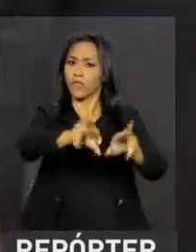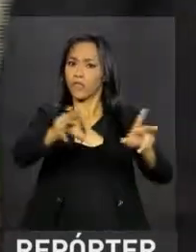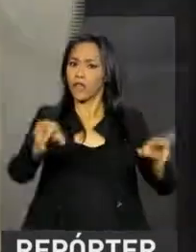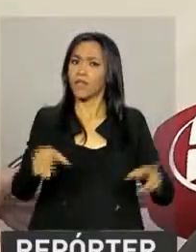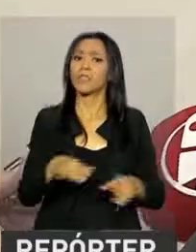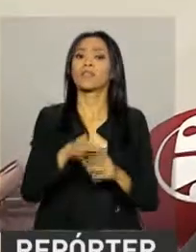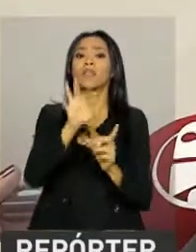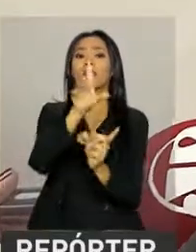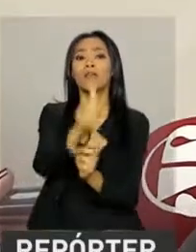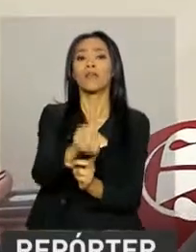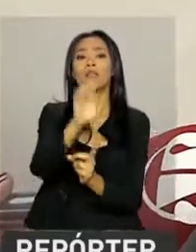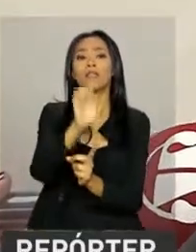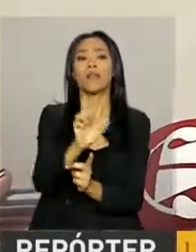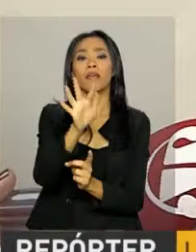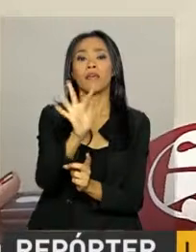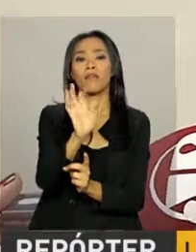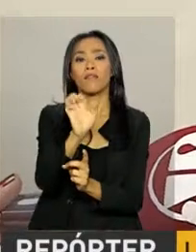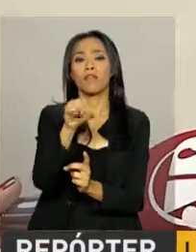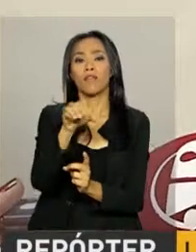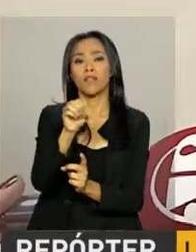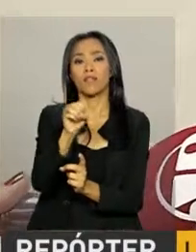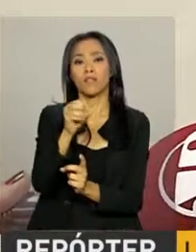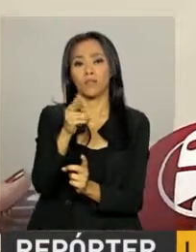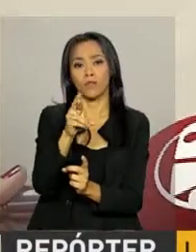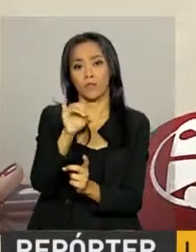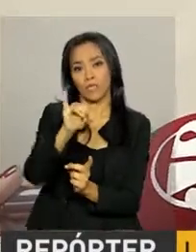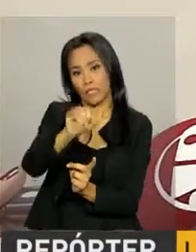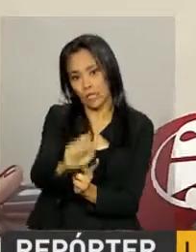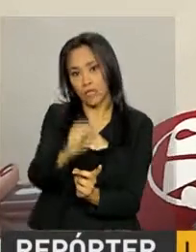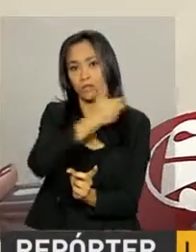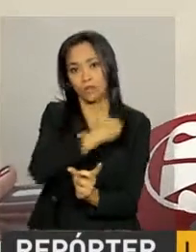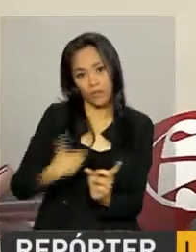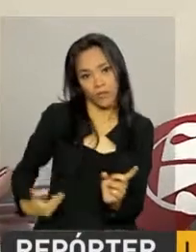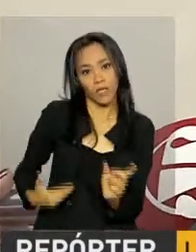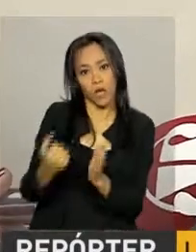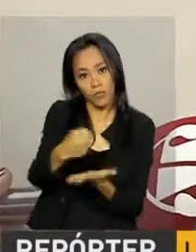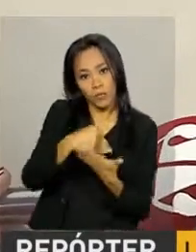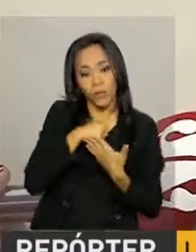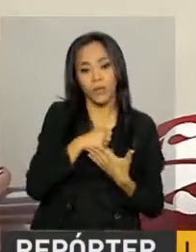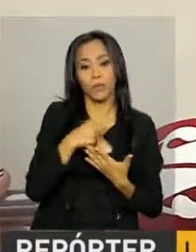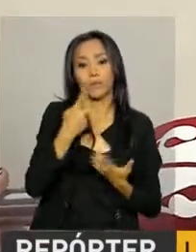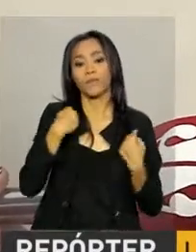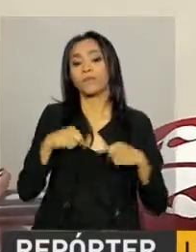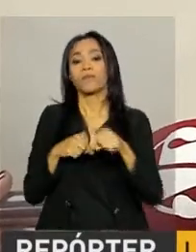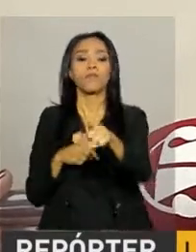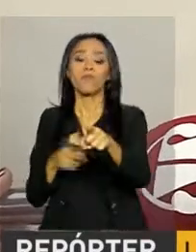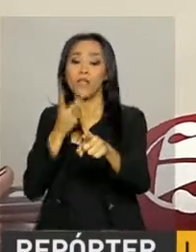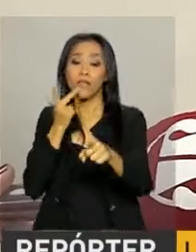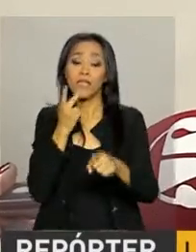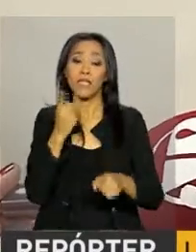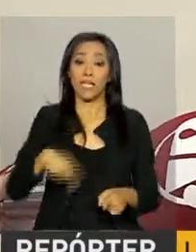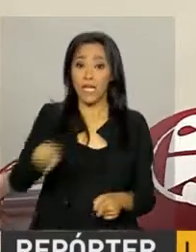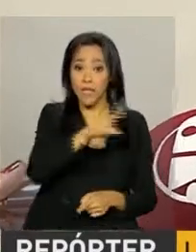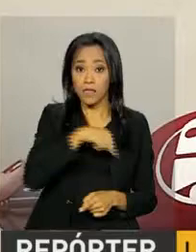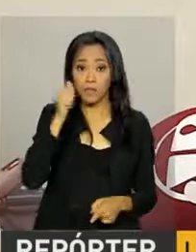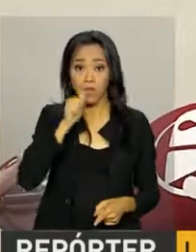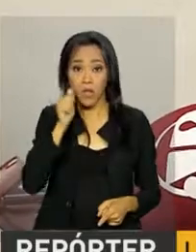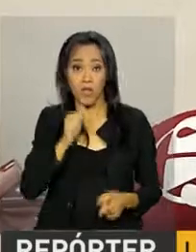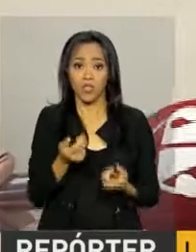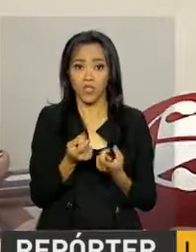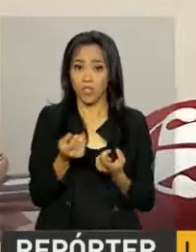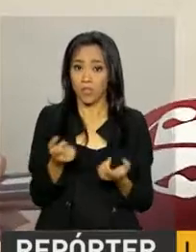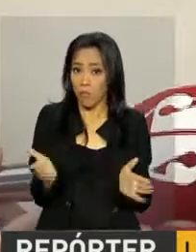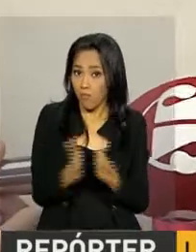públicas eu acredito que nessa situação que nós colocamos o a situação econômica financeira dessas mulheres será nós